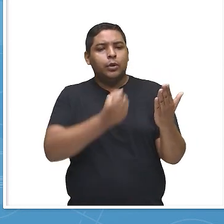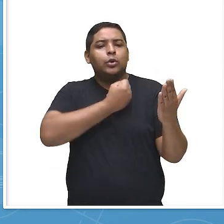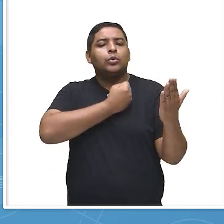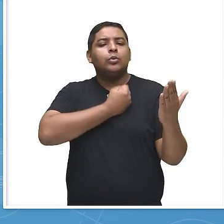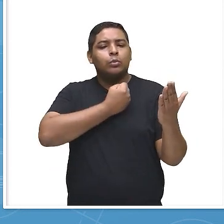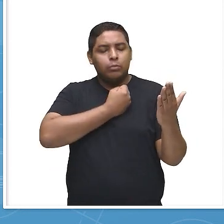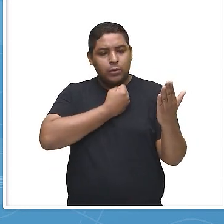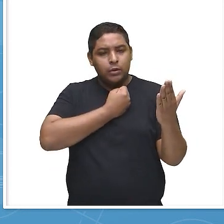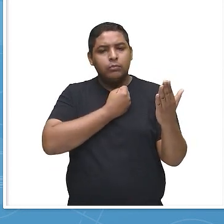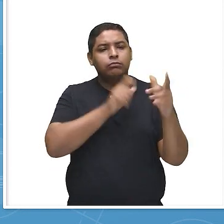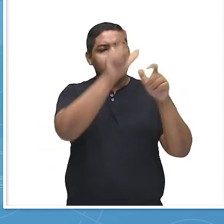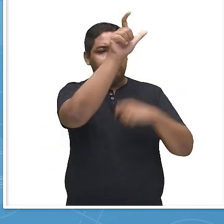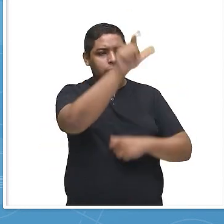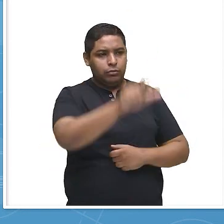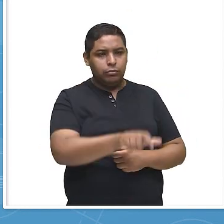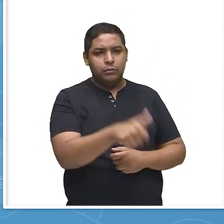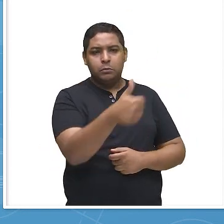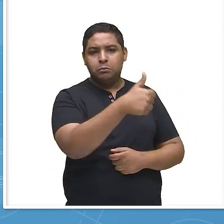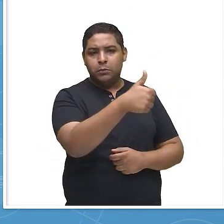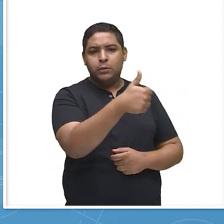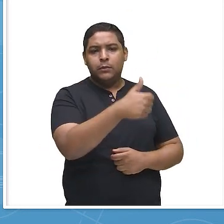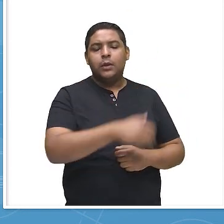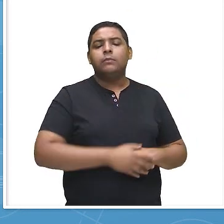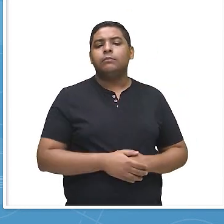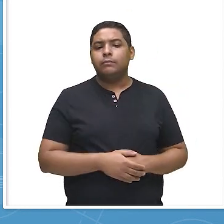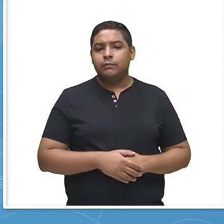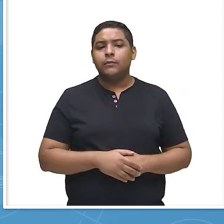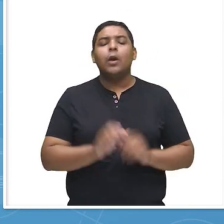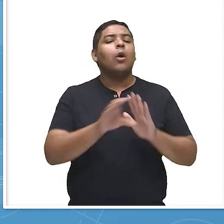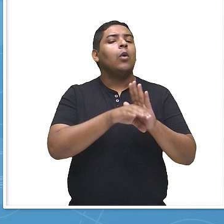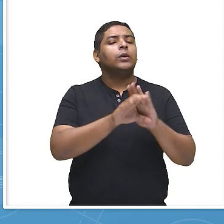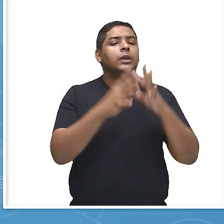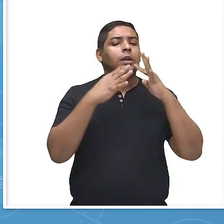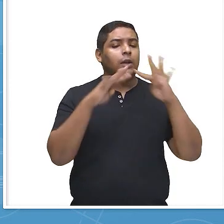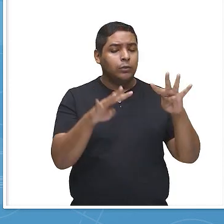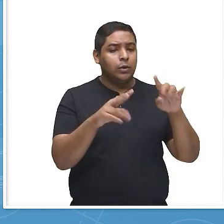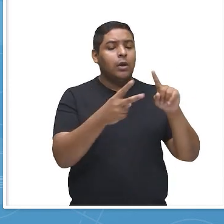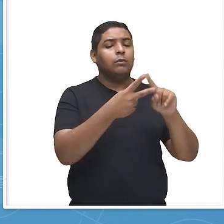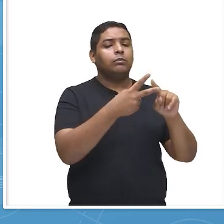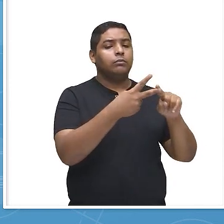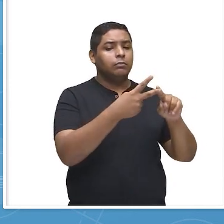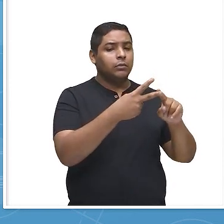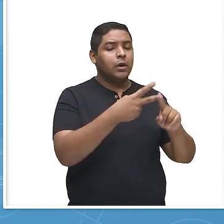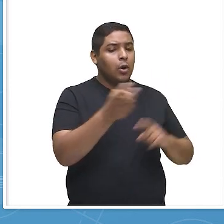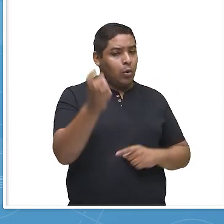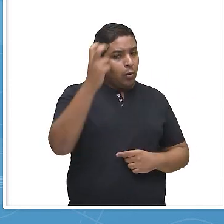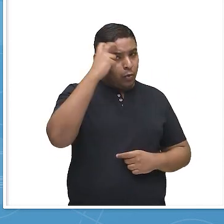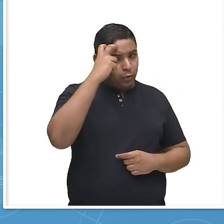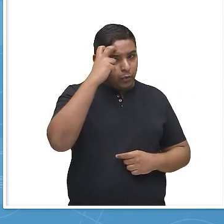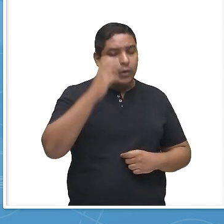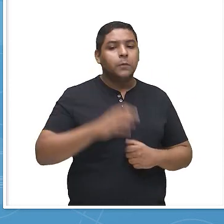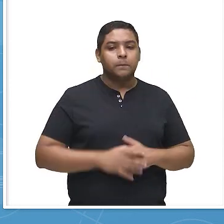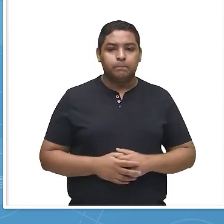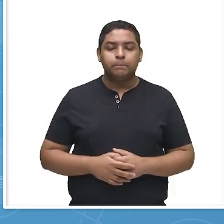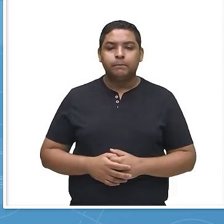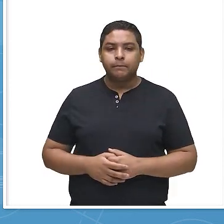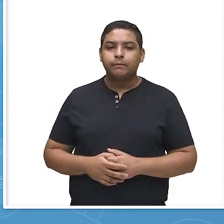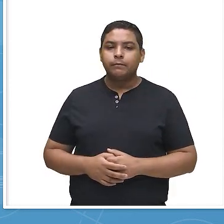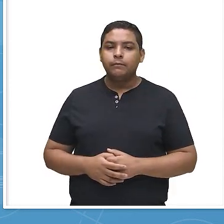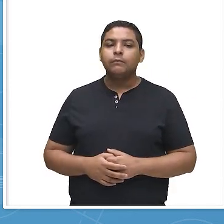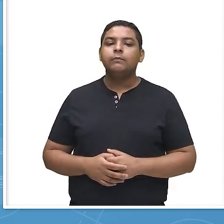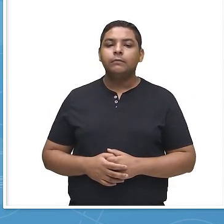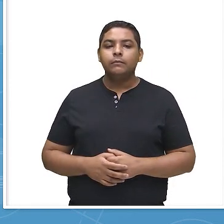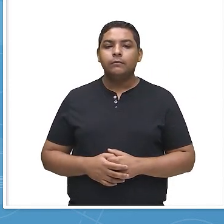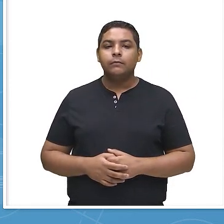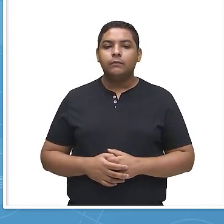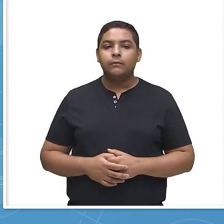a primeira coluna a partir da base dos conceitos de paisagem natural e cultural. Então, tu tem coluna 1, paisagem natural e paisagem